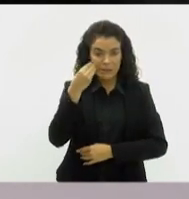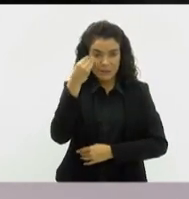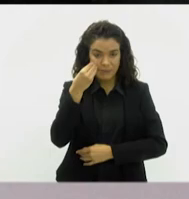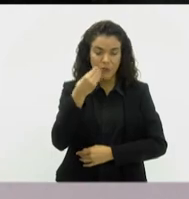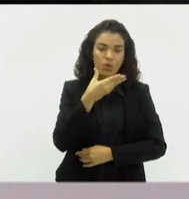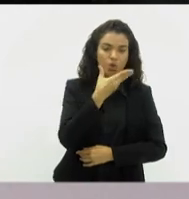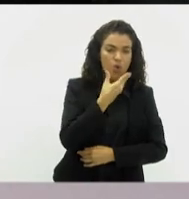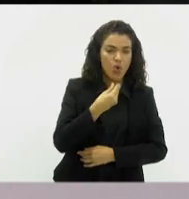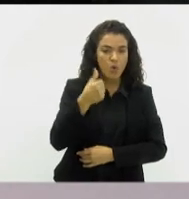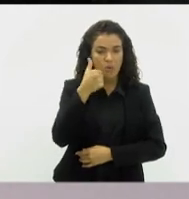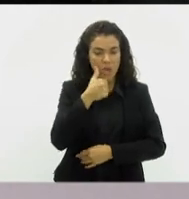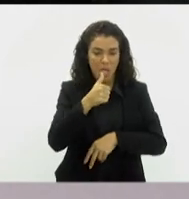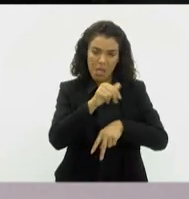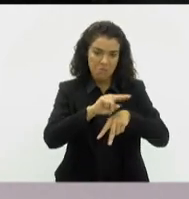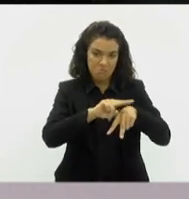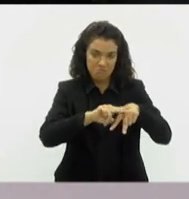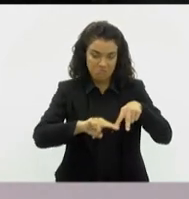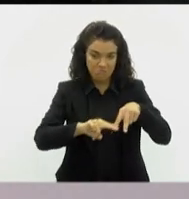candidatas.